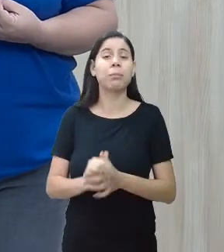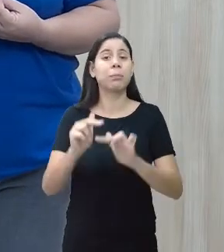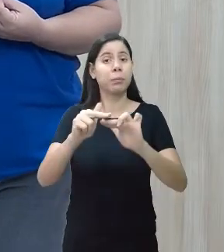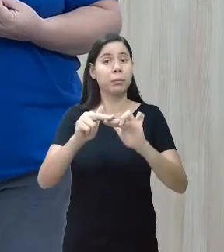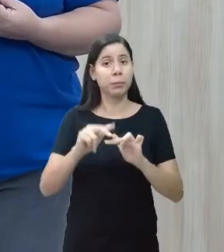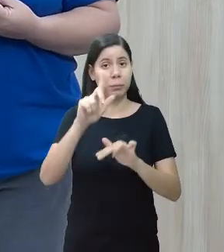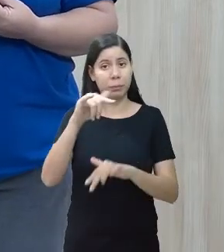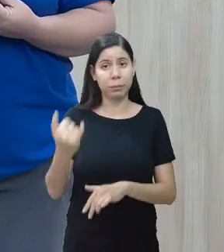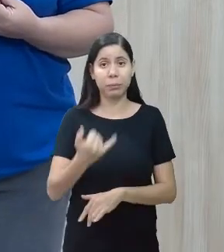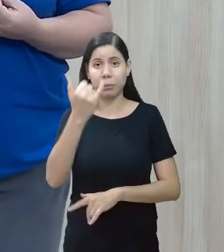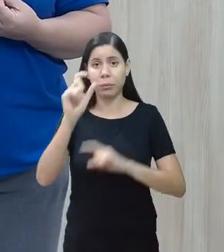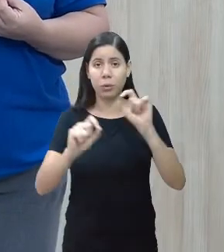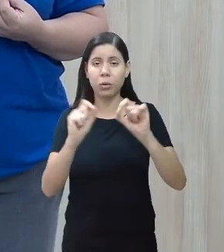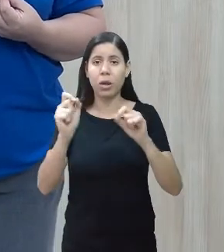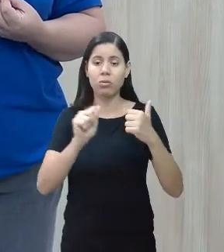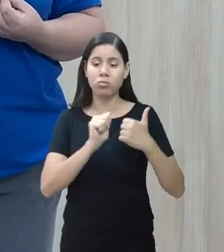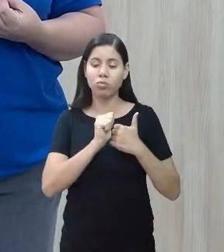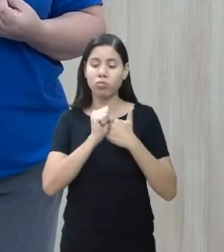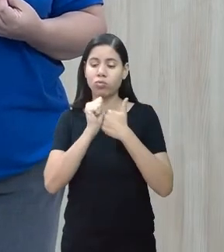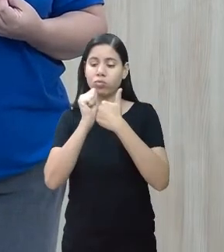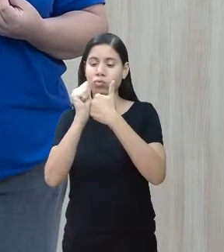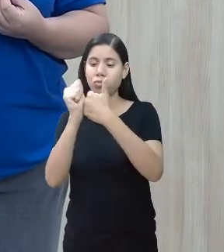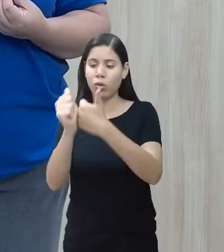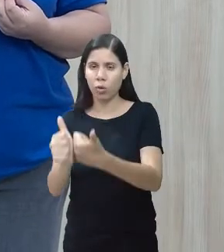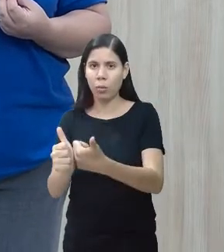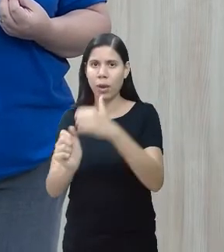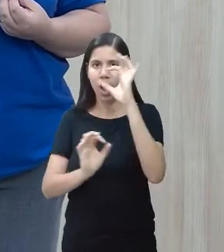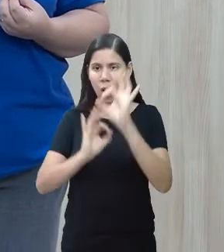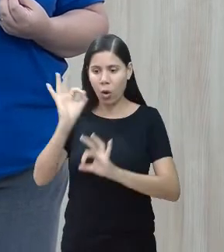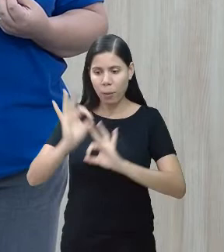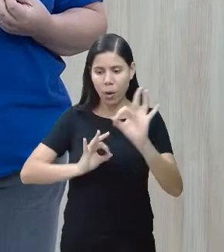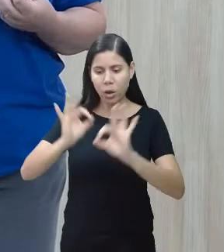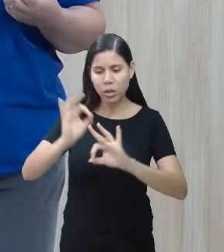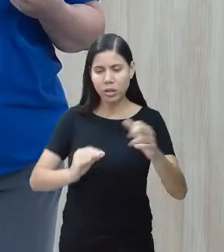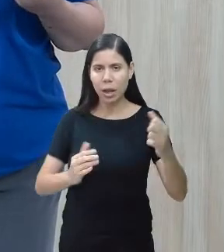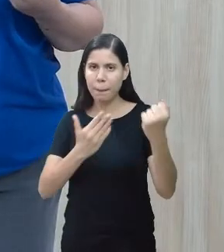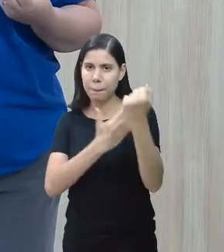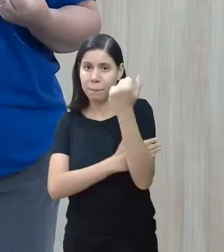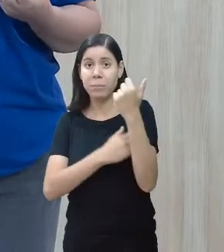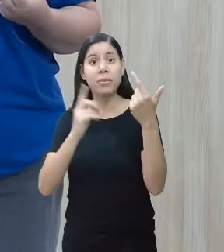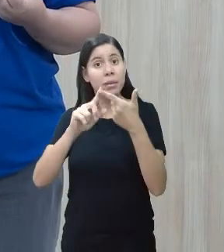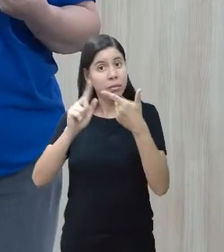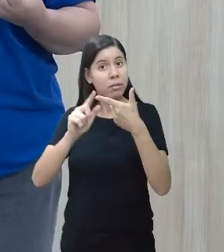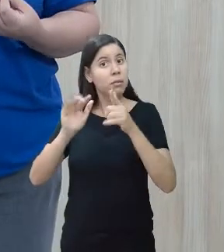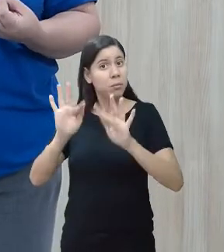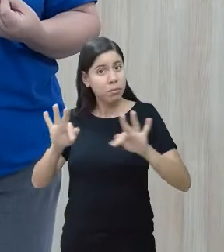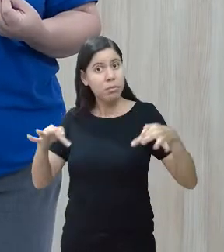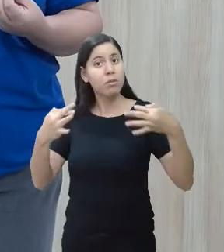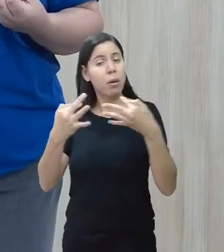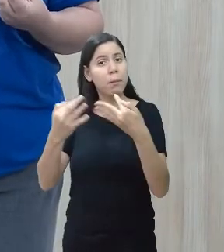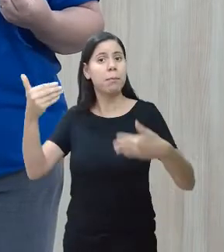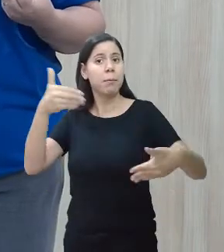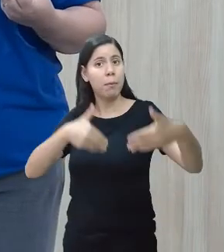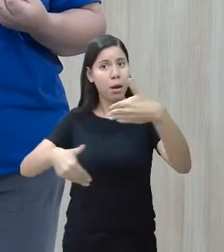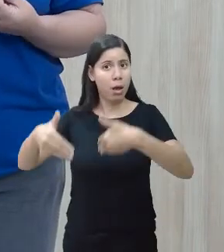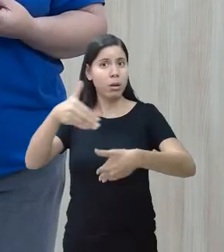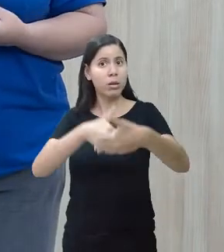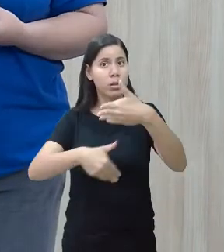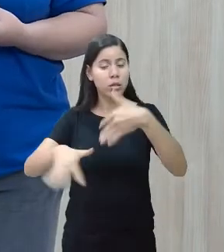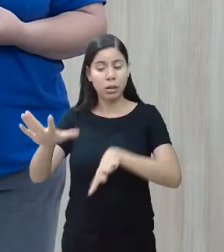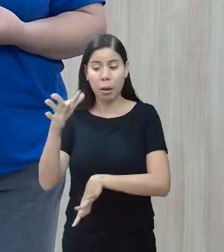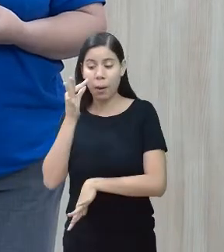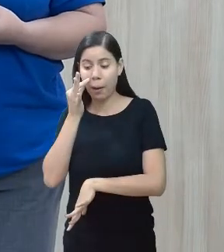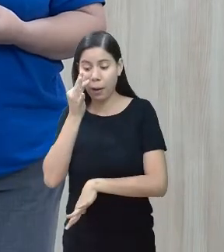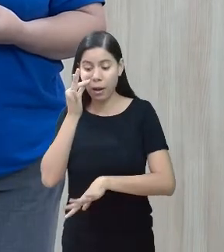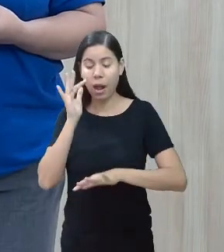importante o acompanhamento da produção dessa pasta e que a família também esteja presente